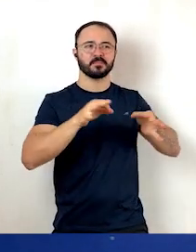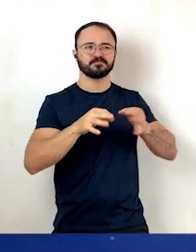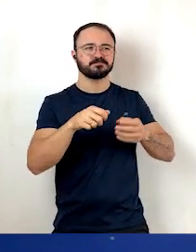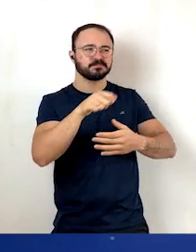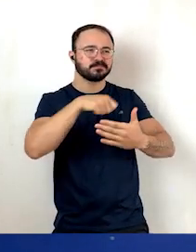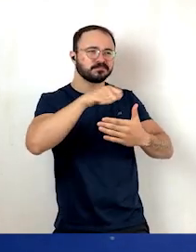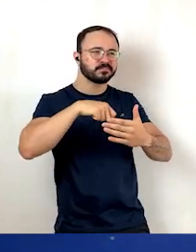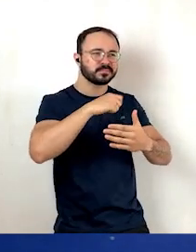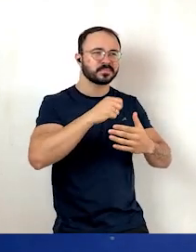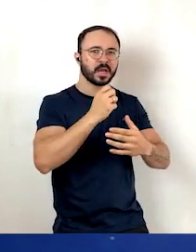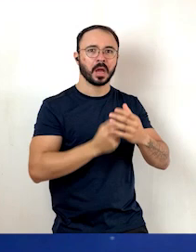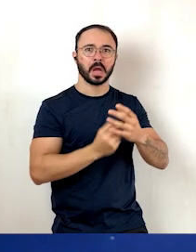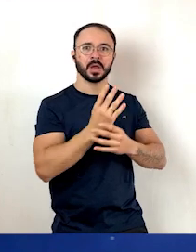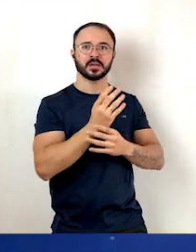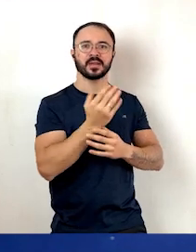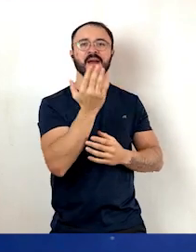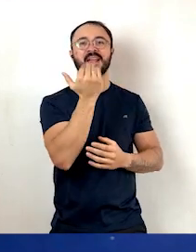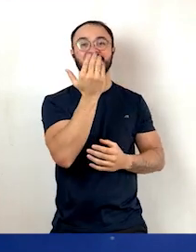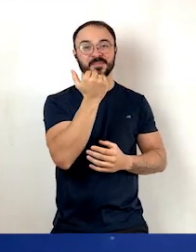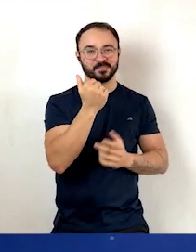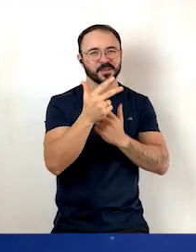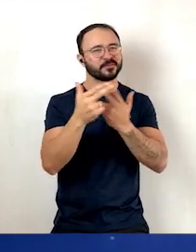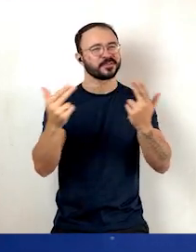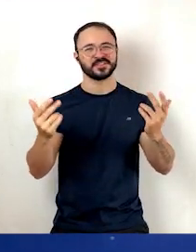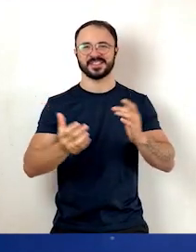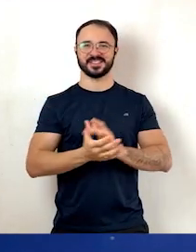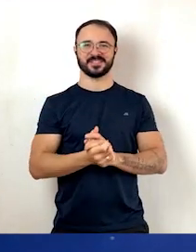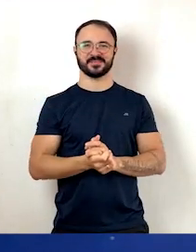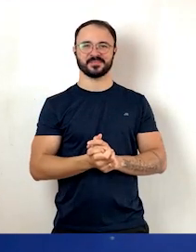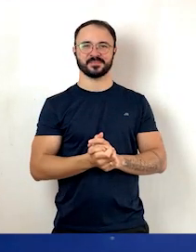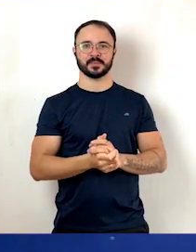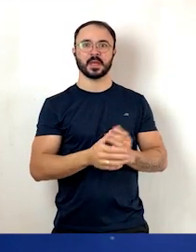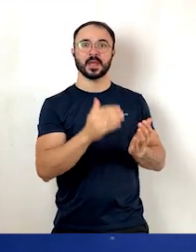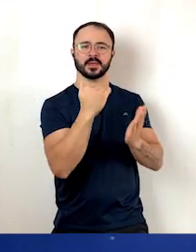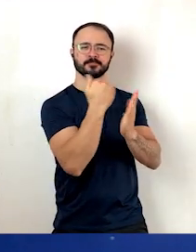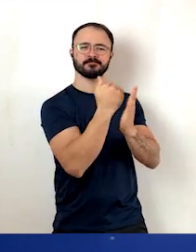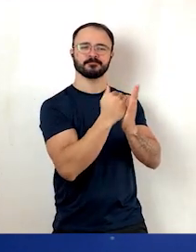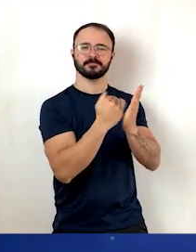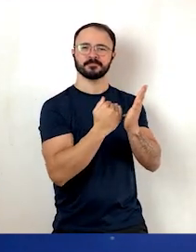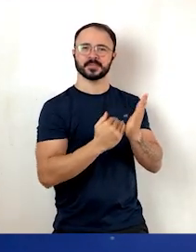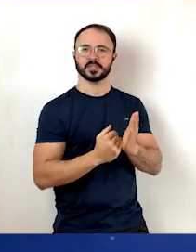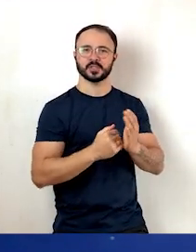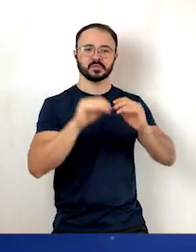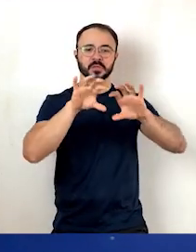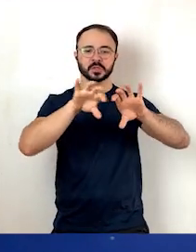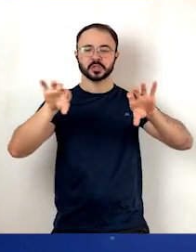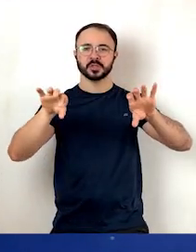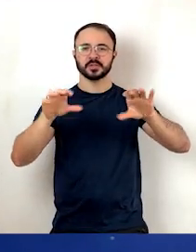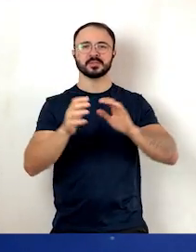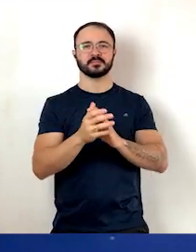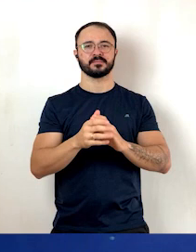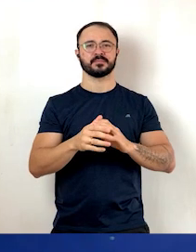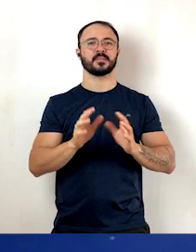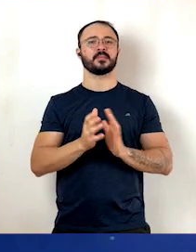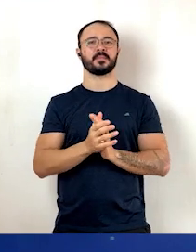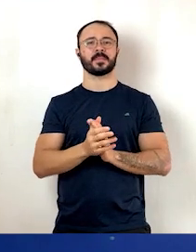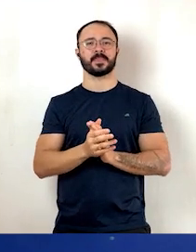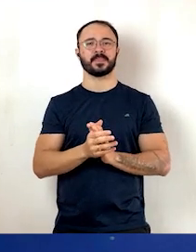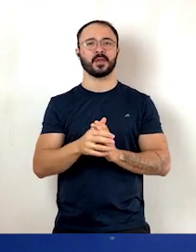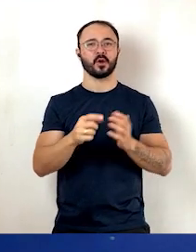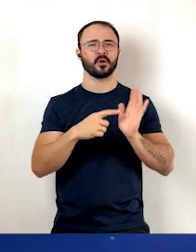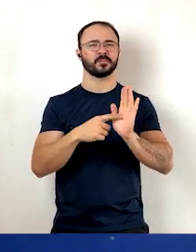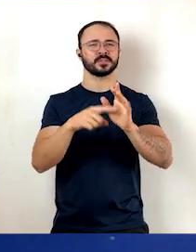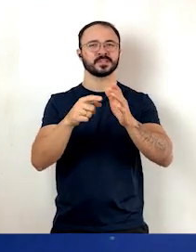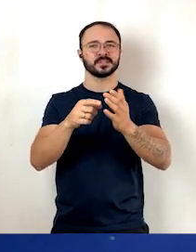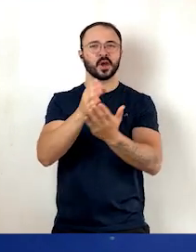alimento e a receita ela é dividida em duas etapas eu trouxe aí para vocês a receita de um